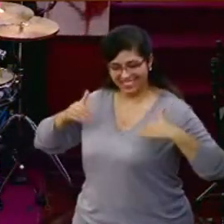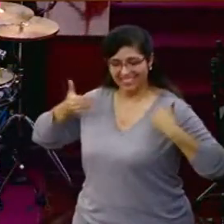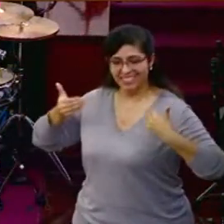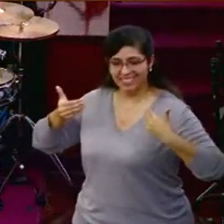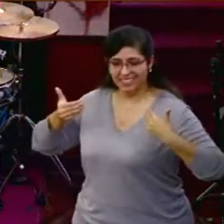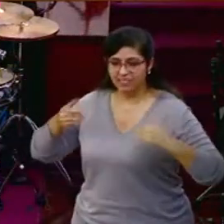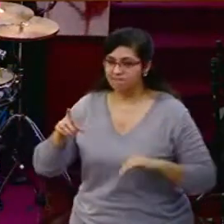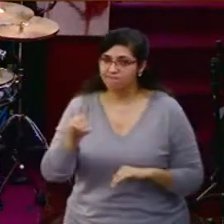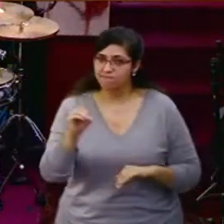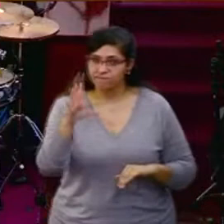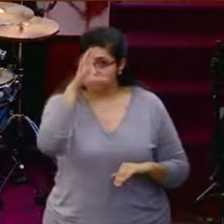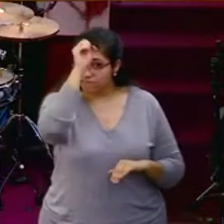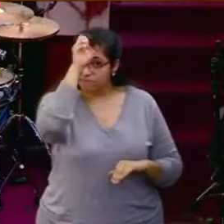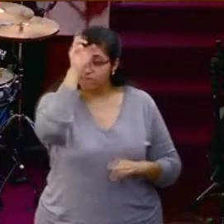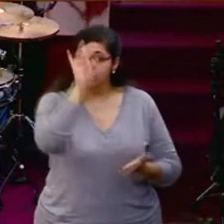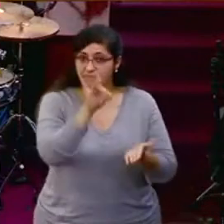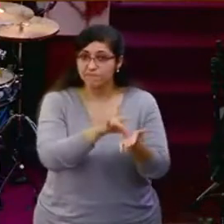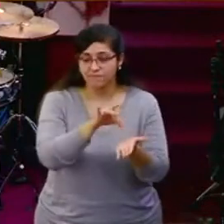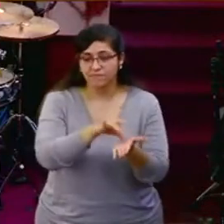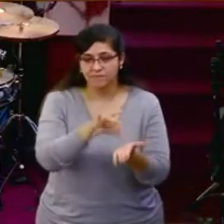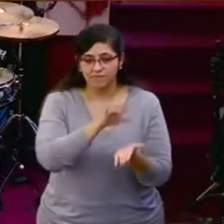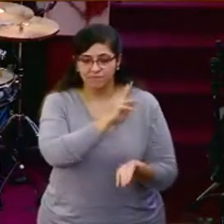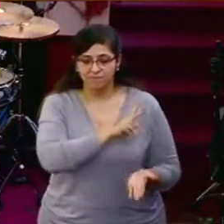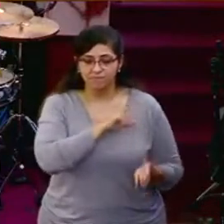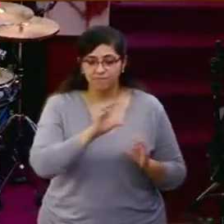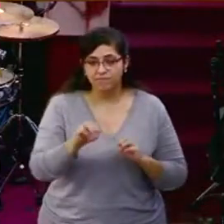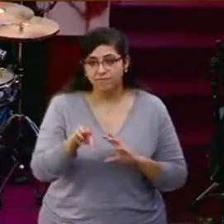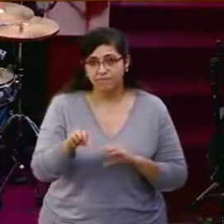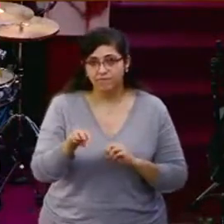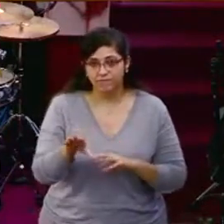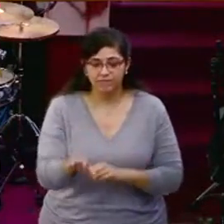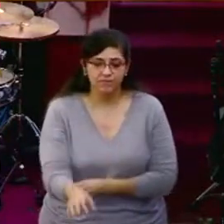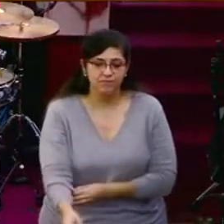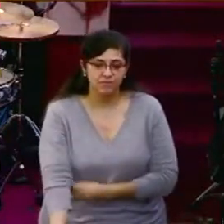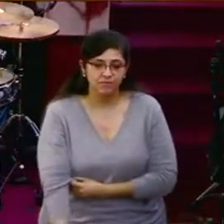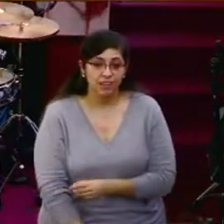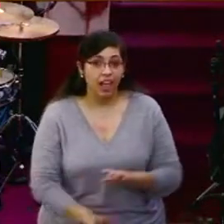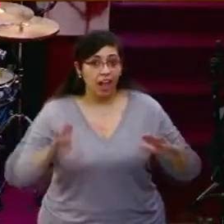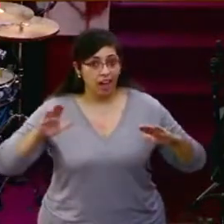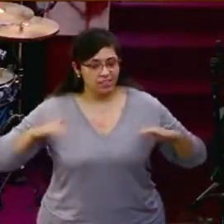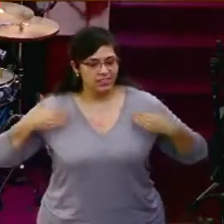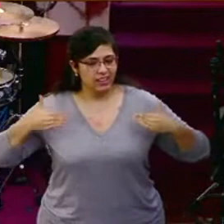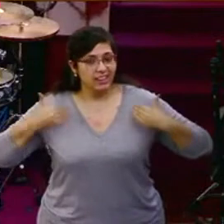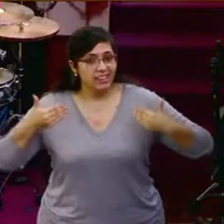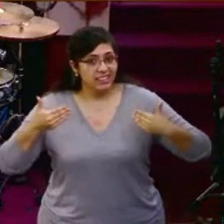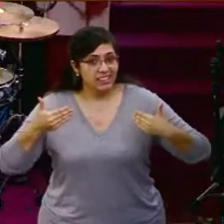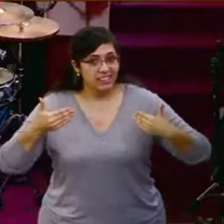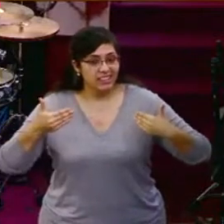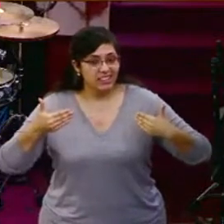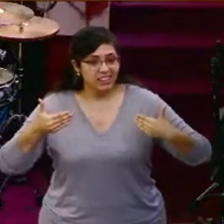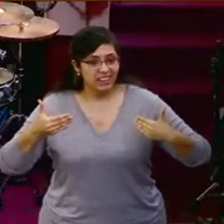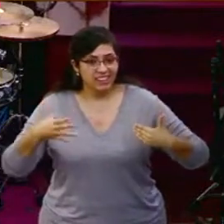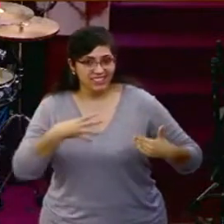aprendeu o ensino de paulo ela não aprendeu que a que o contentamento é um estado